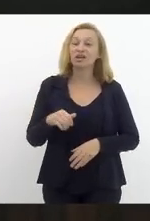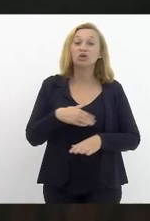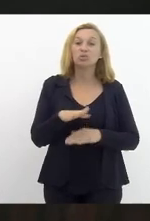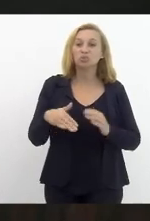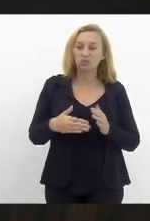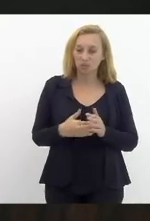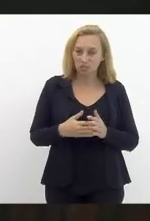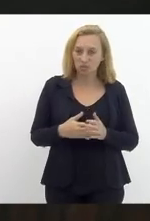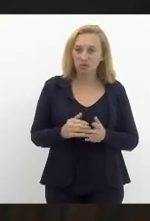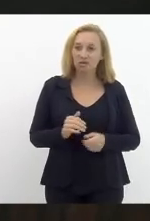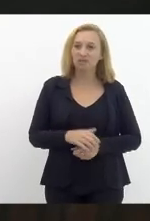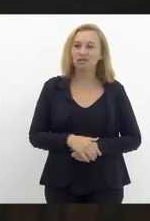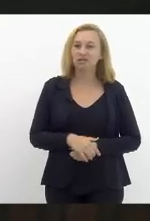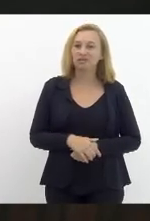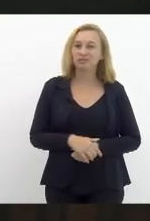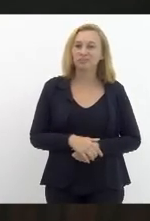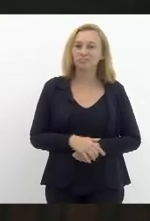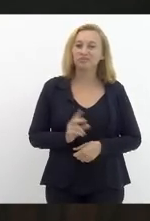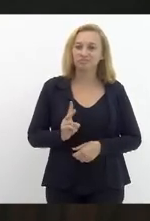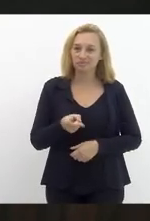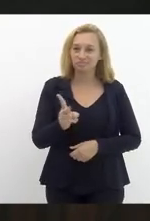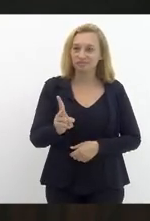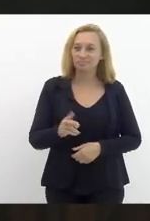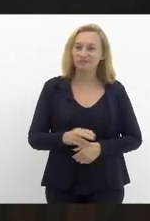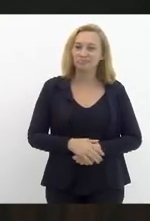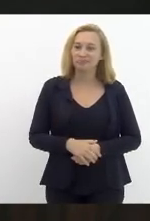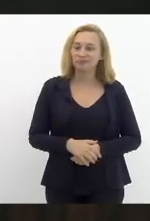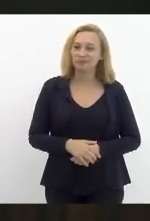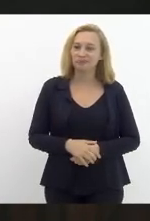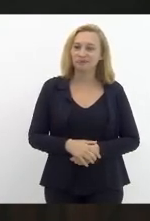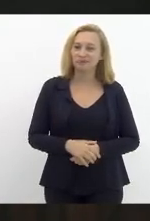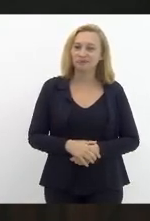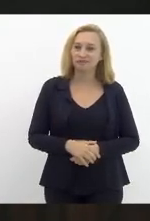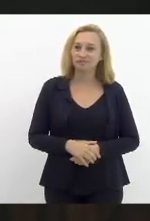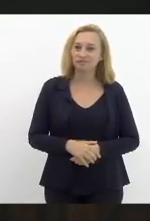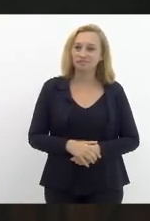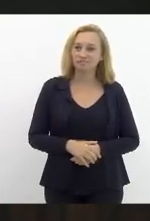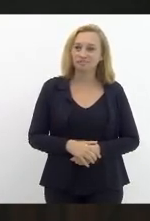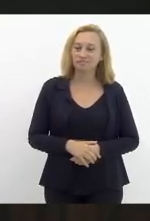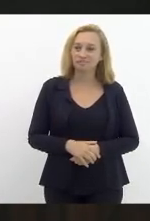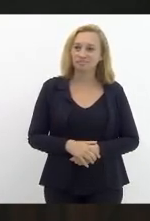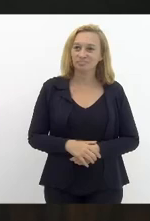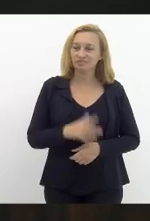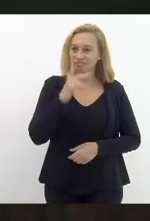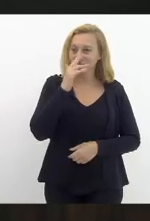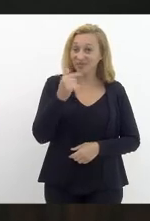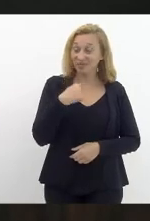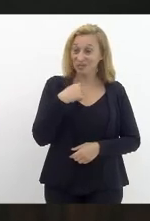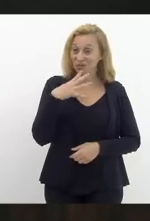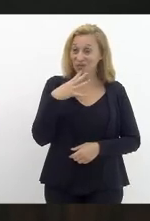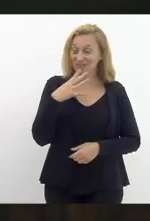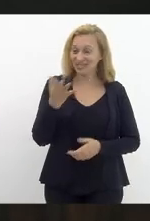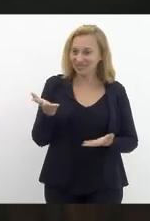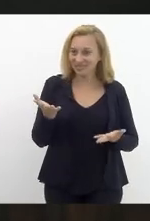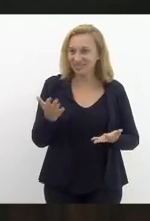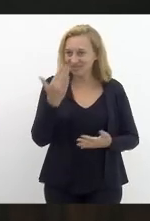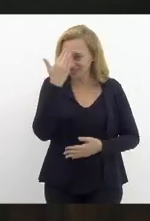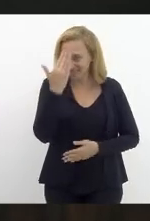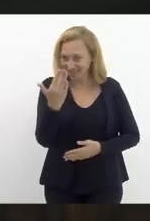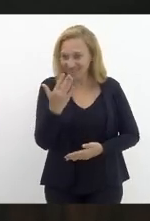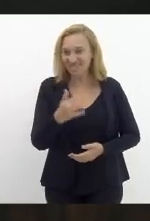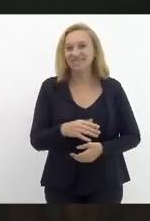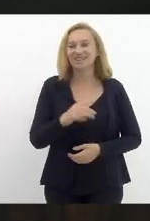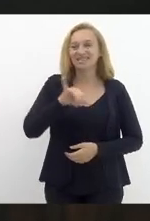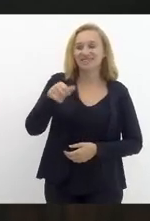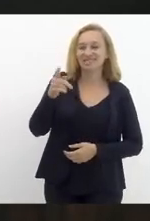mundo que, de alguma forma, sempre faz com que pareça que eu tenha conhecimento. Muito obrigado, tá?